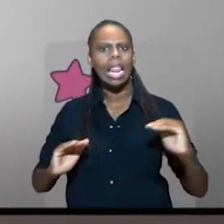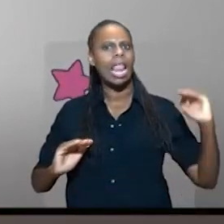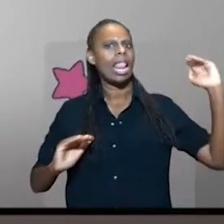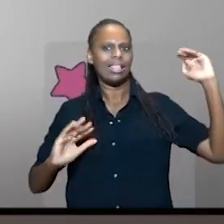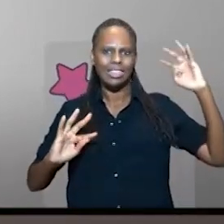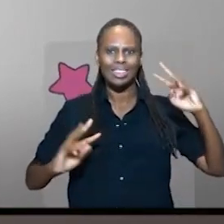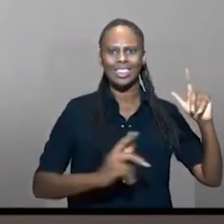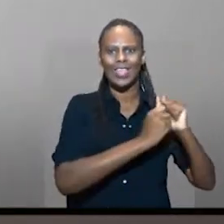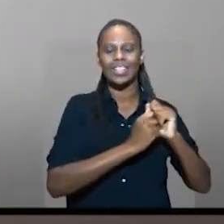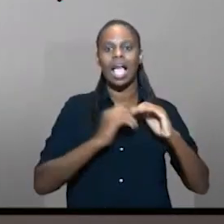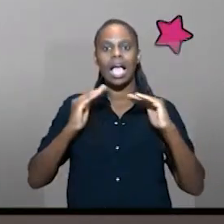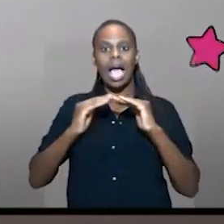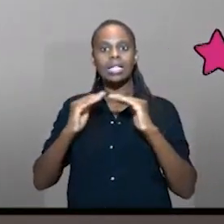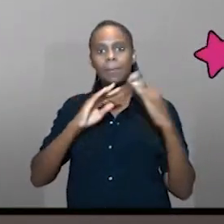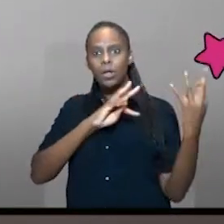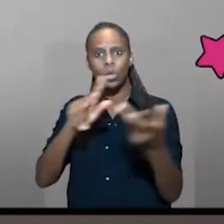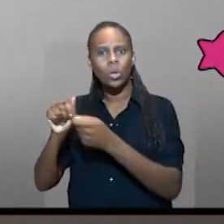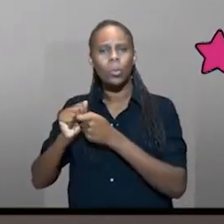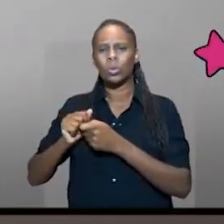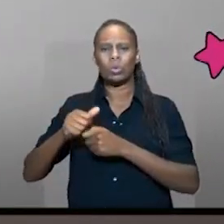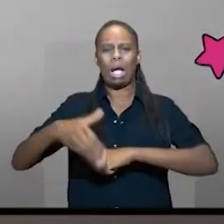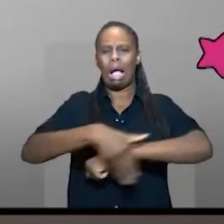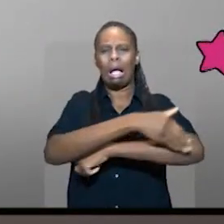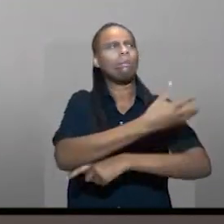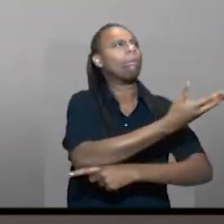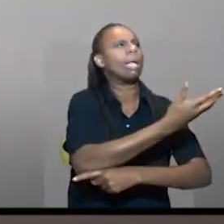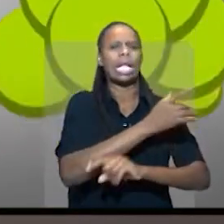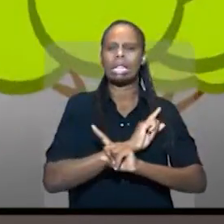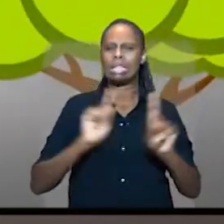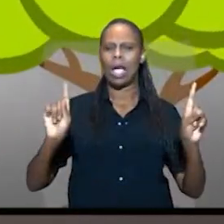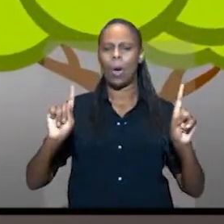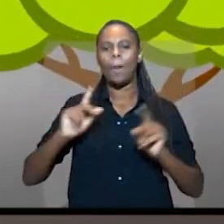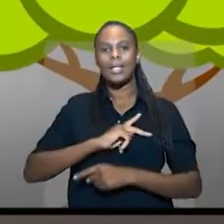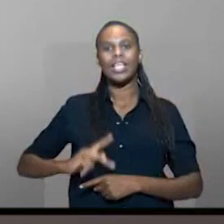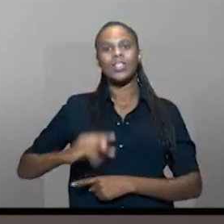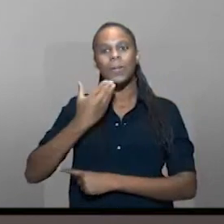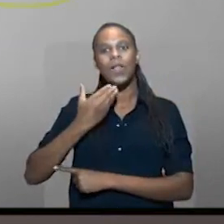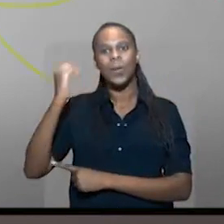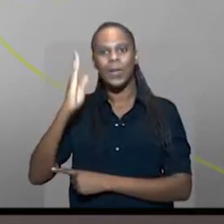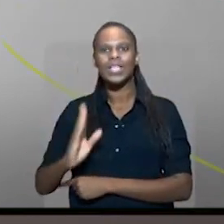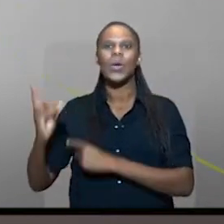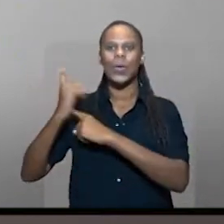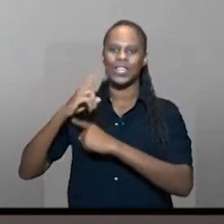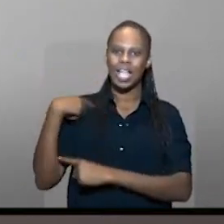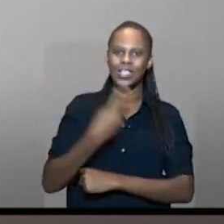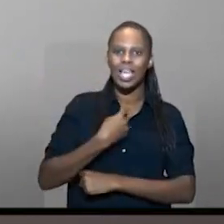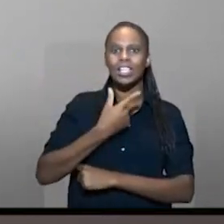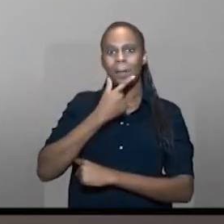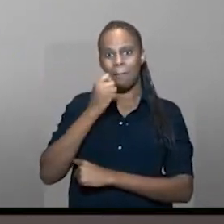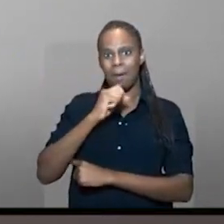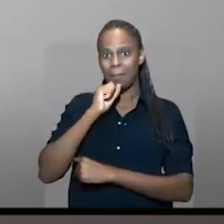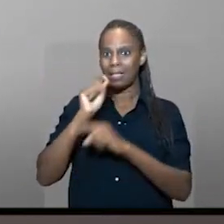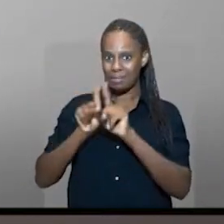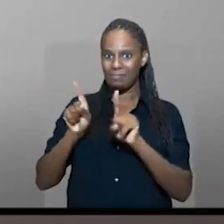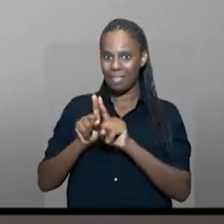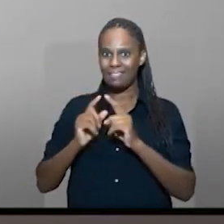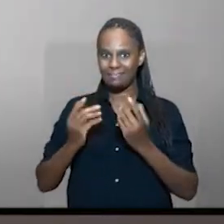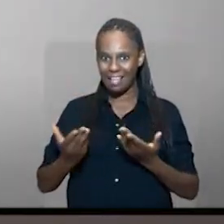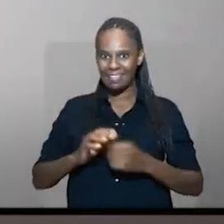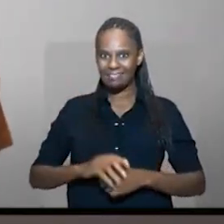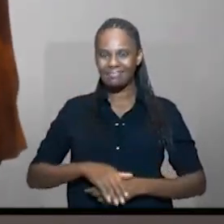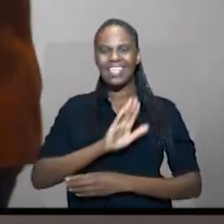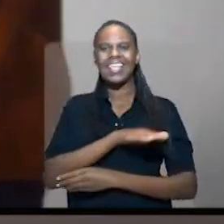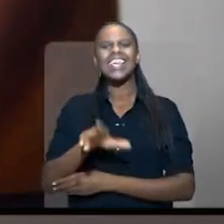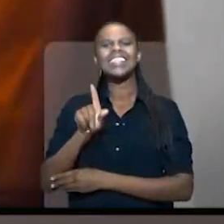pequenininho até o grandão. Casa para todos, para ninguém ter que morar na rua. Um presidente melhor para o Brasil, que cuide da gente. E do meu pai e da minha mãe também.